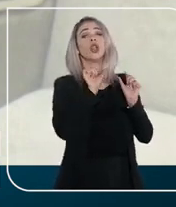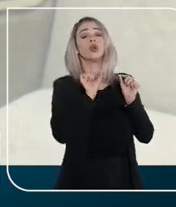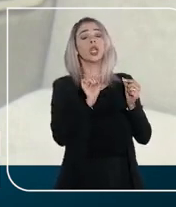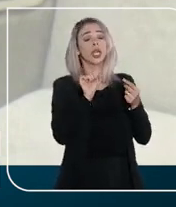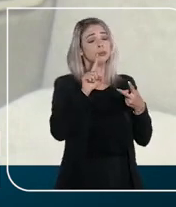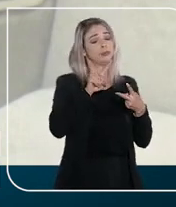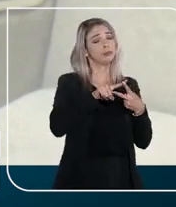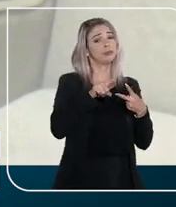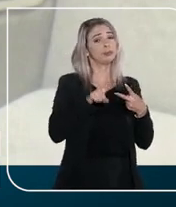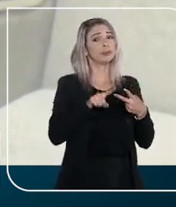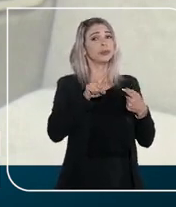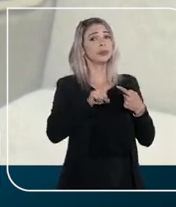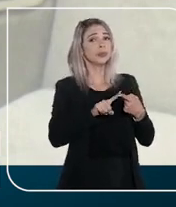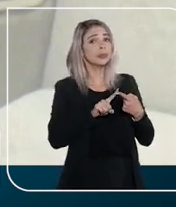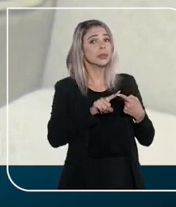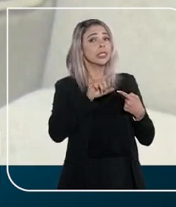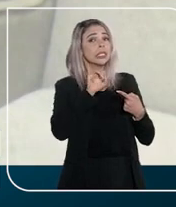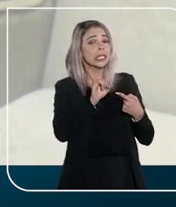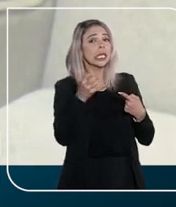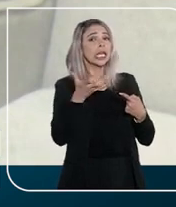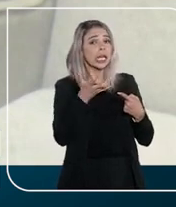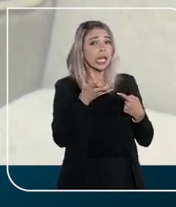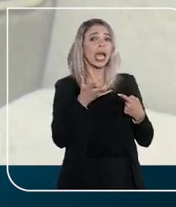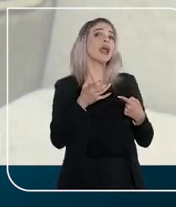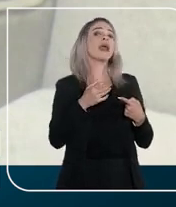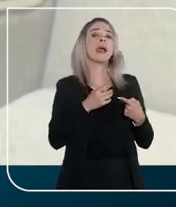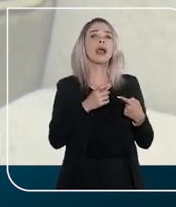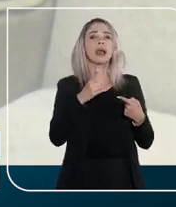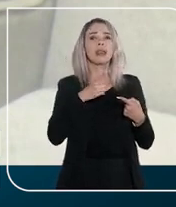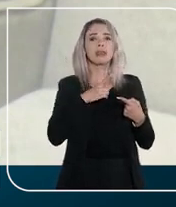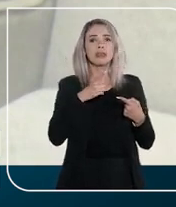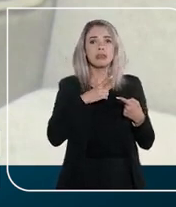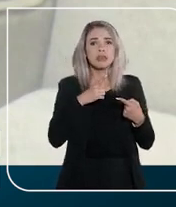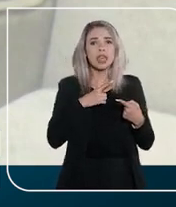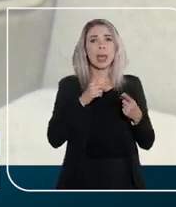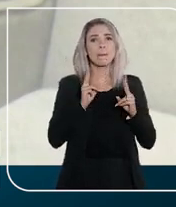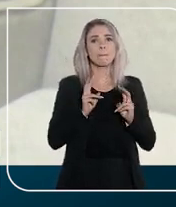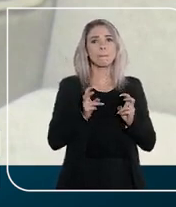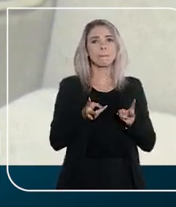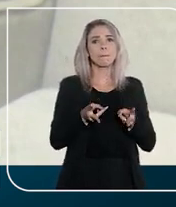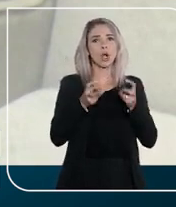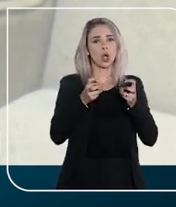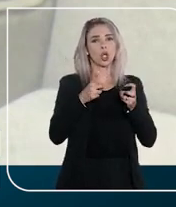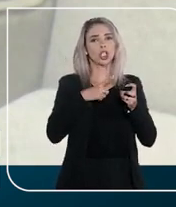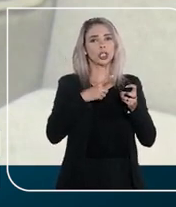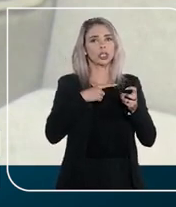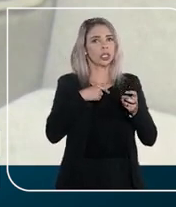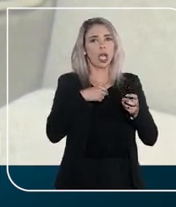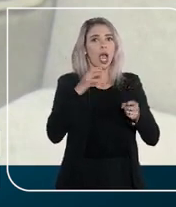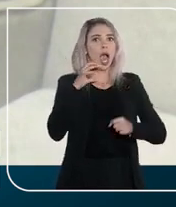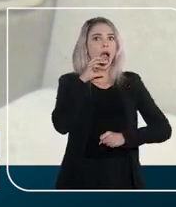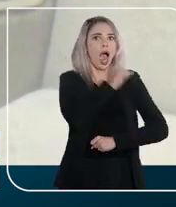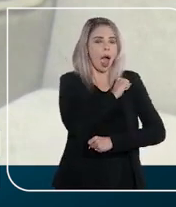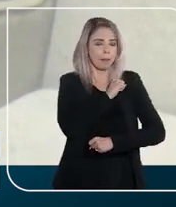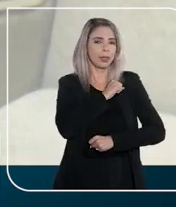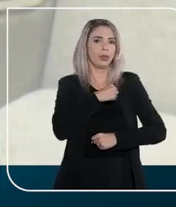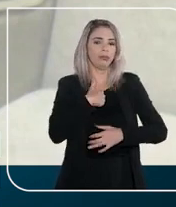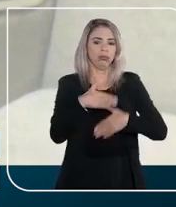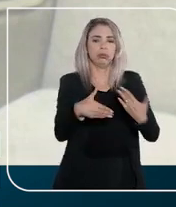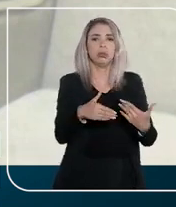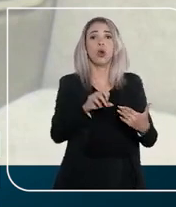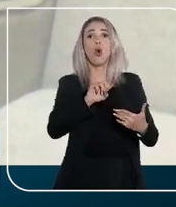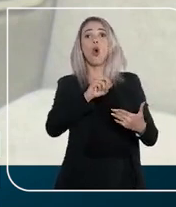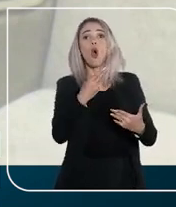se ele quer pleitear a sua posse, ainda que de forma precária, ou se ele quer que